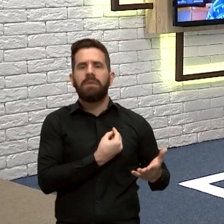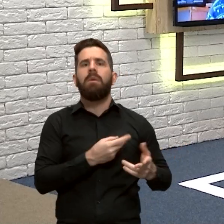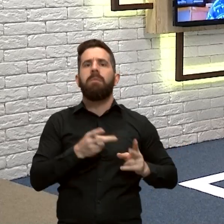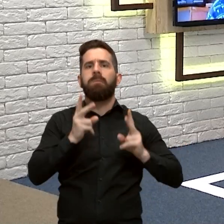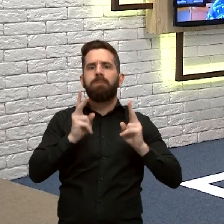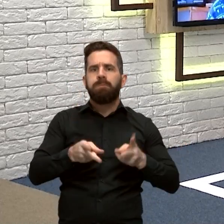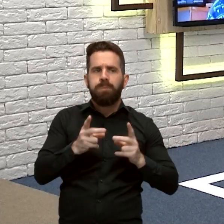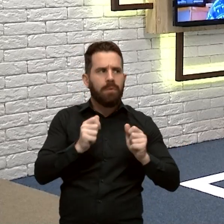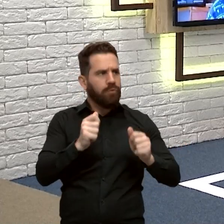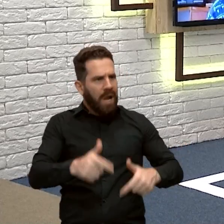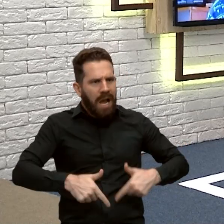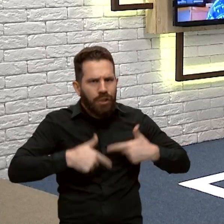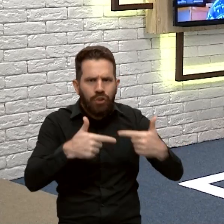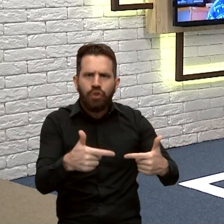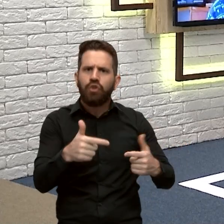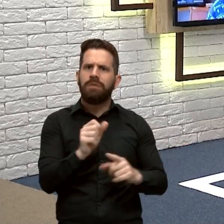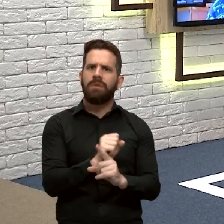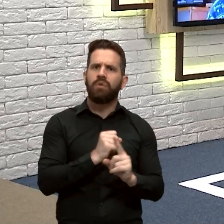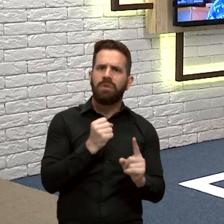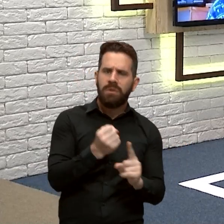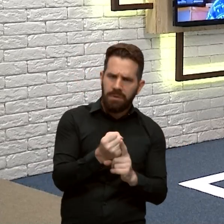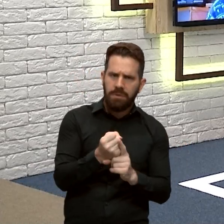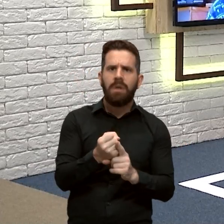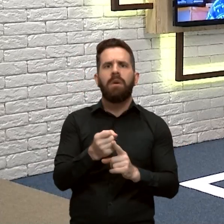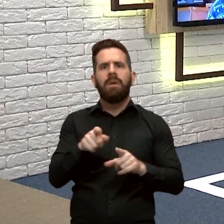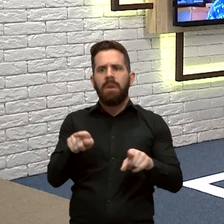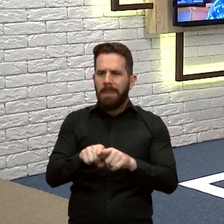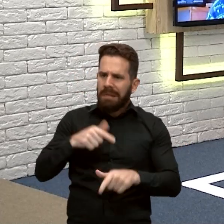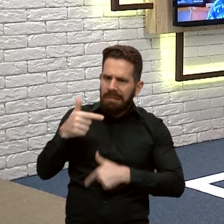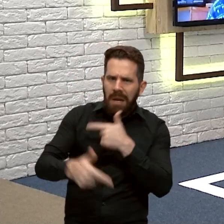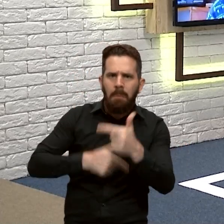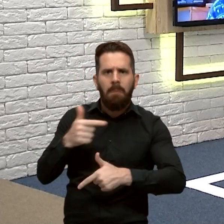ativas socialmente, economicamente por mais tempo.